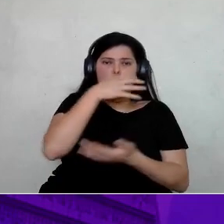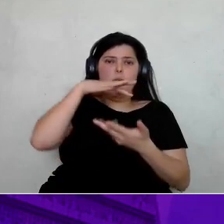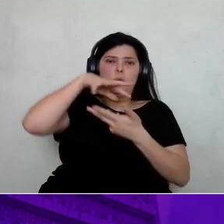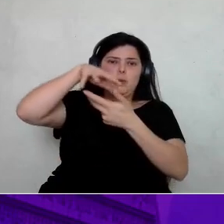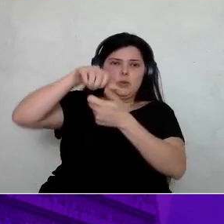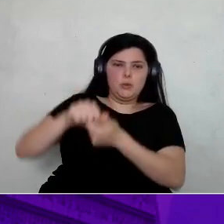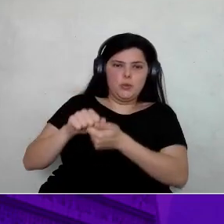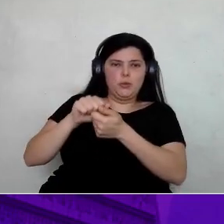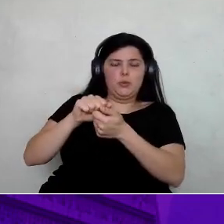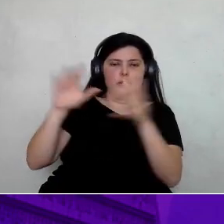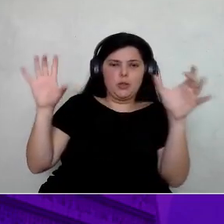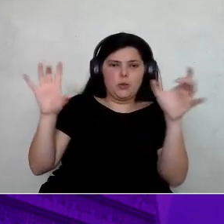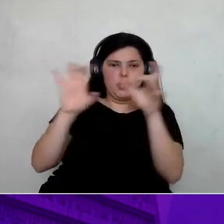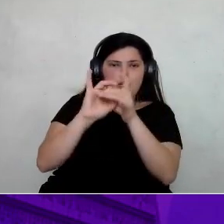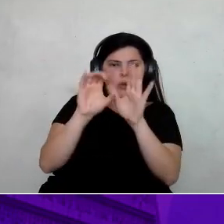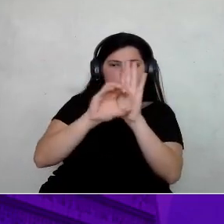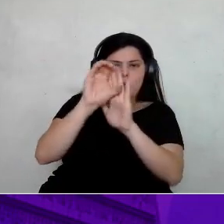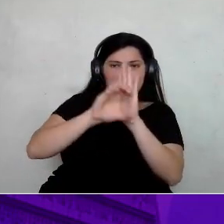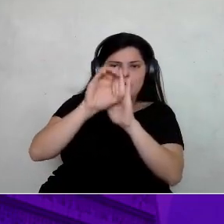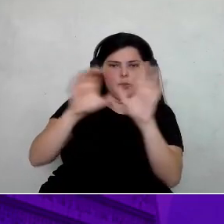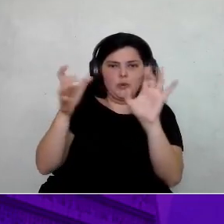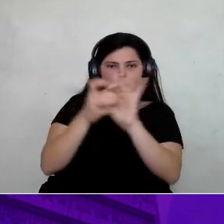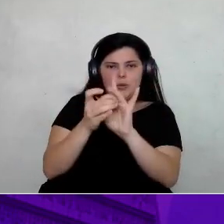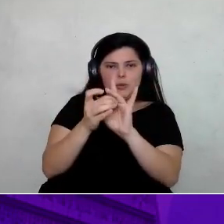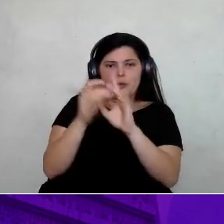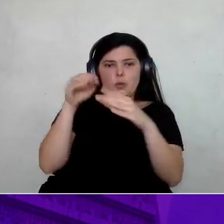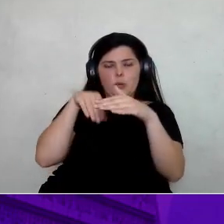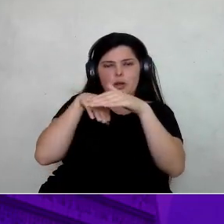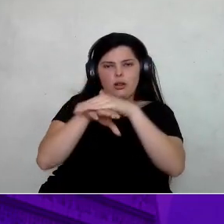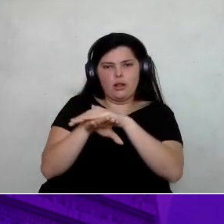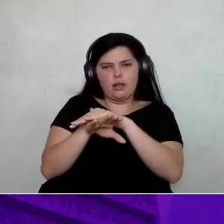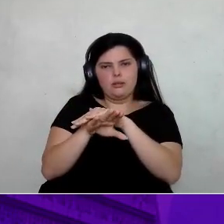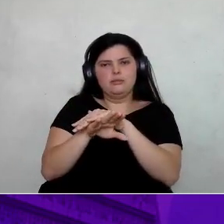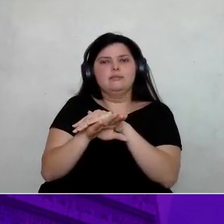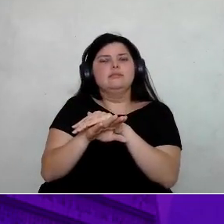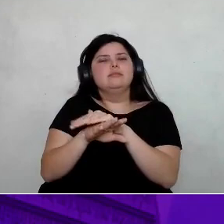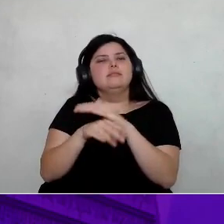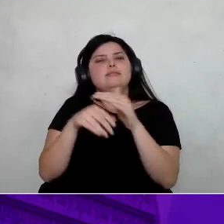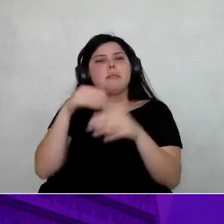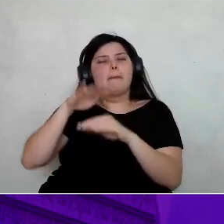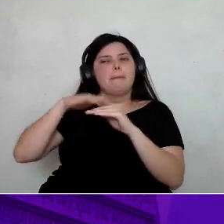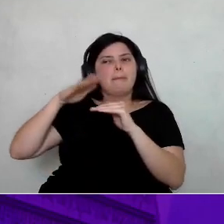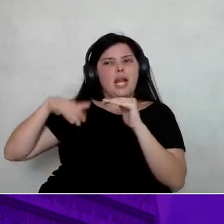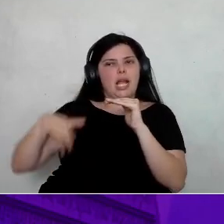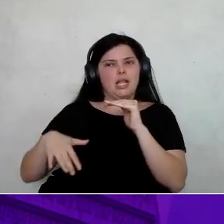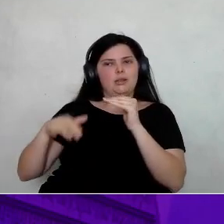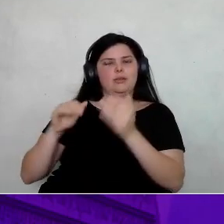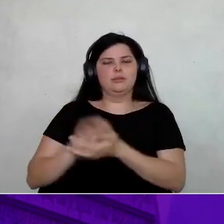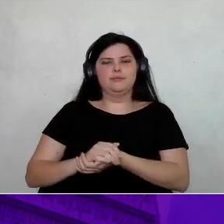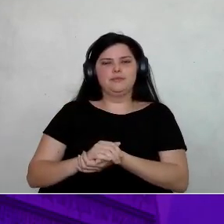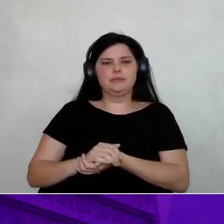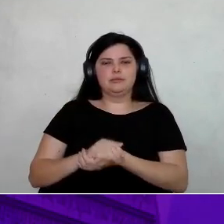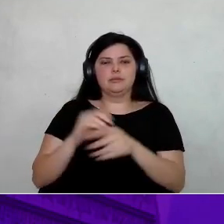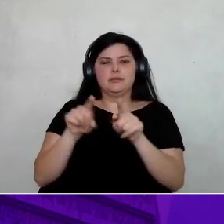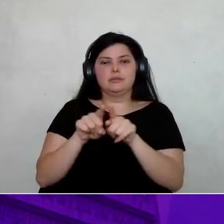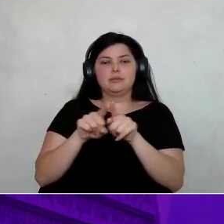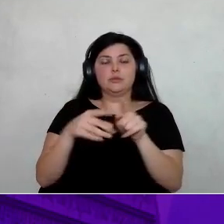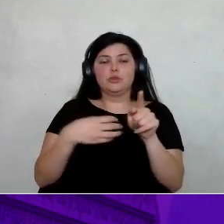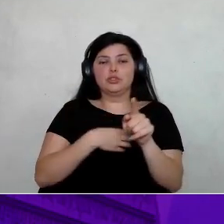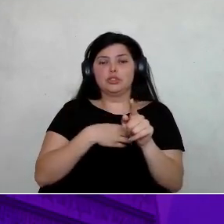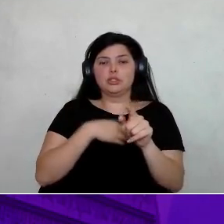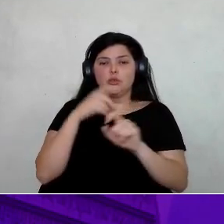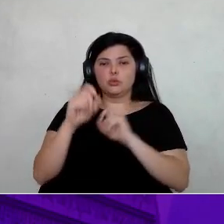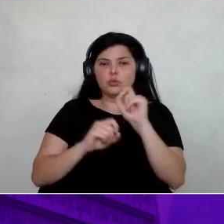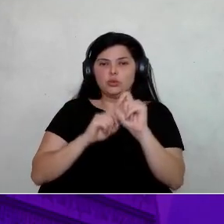dois conceitos. Armazenar de uma forma mais, digamos assim, mais barata e uma forma com que a gente encontre